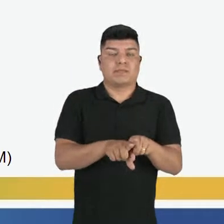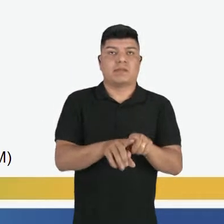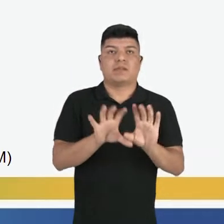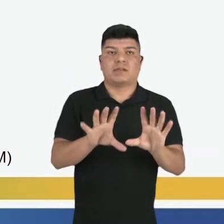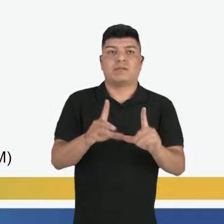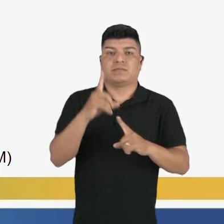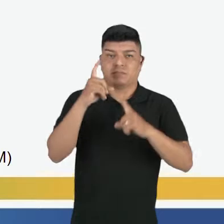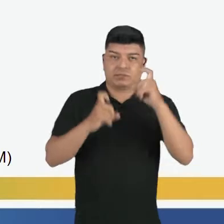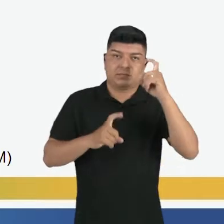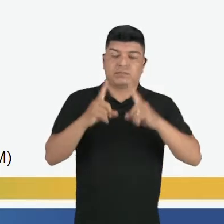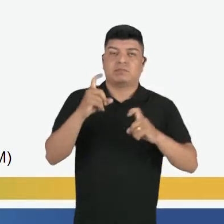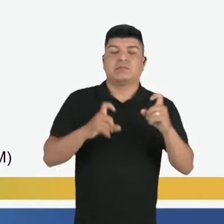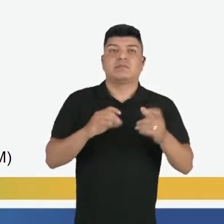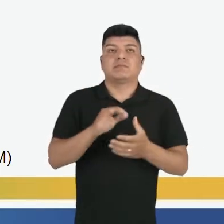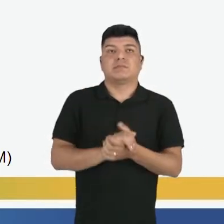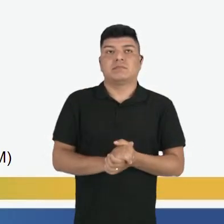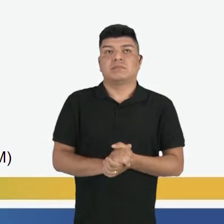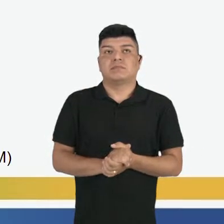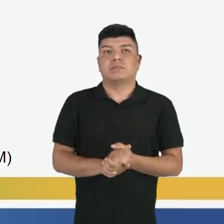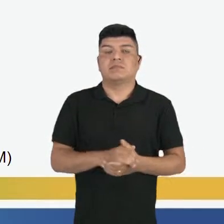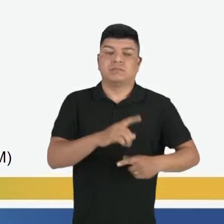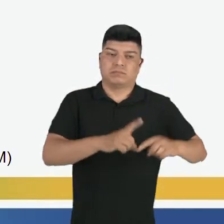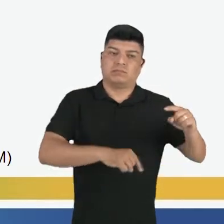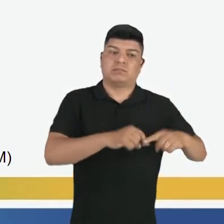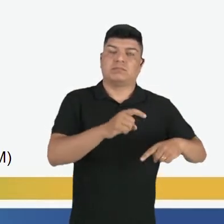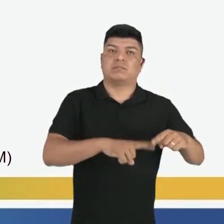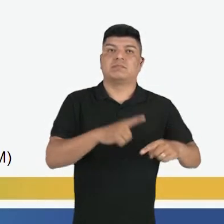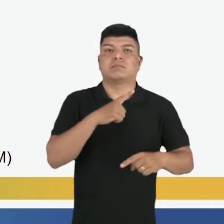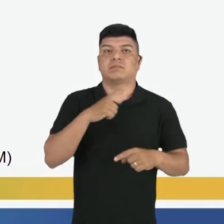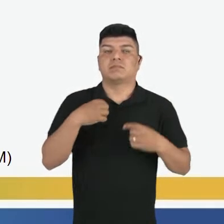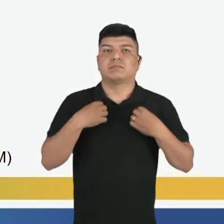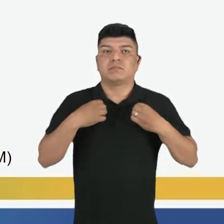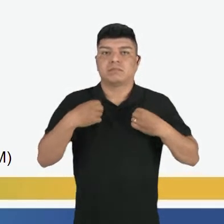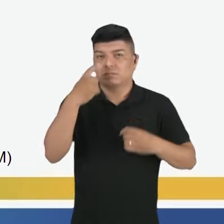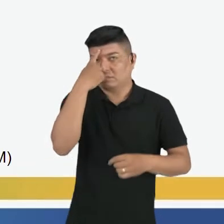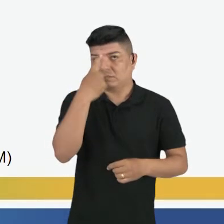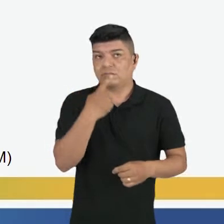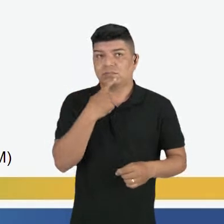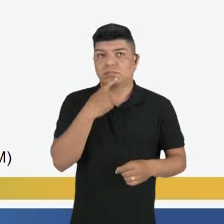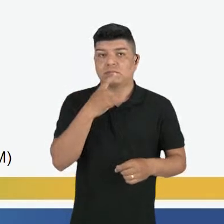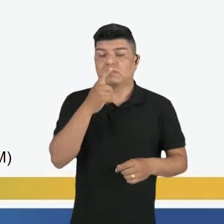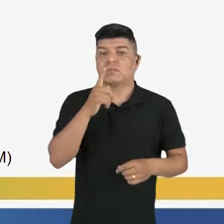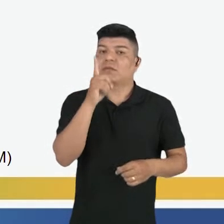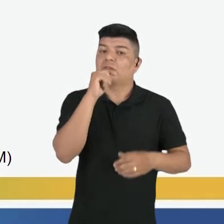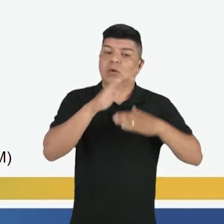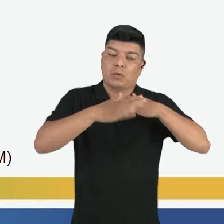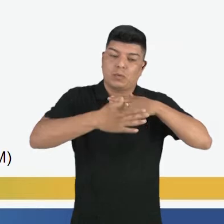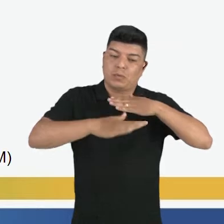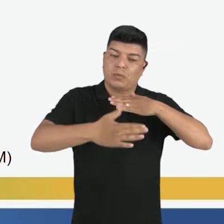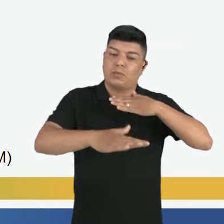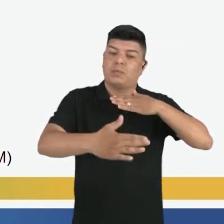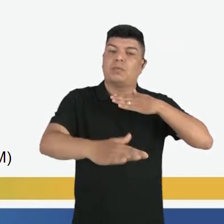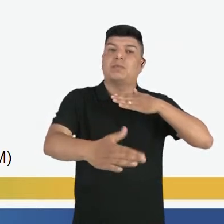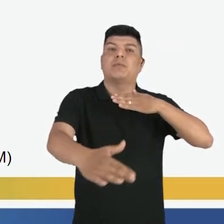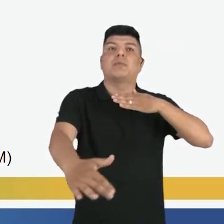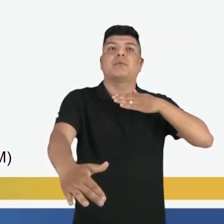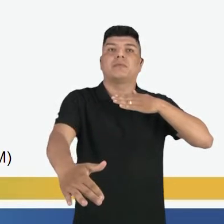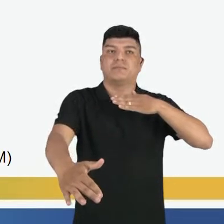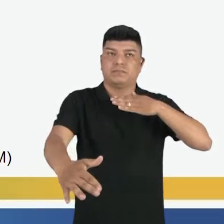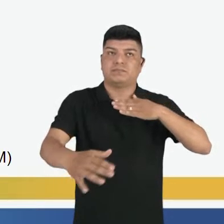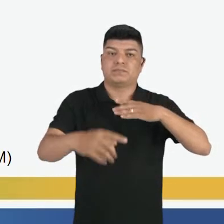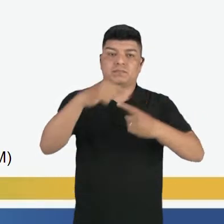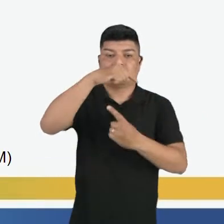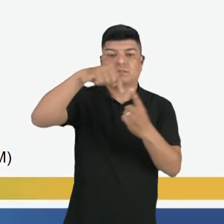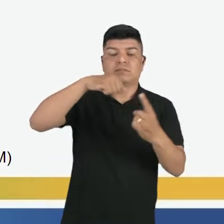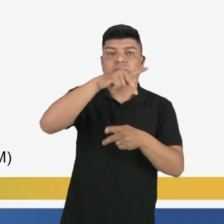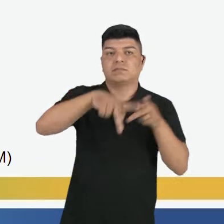forma de expressão do patrimônio imaterial. Temos aí na fotografia a Cachoeira de Iuraretê, considerada sagrado